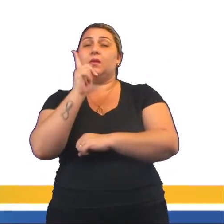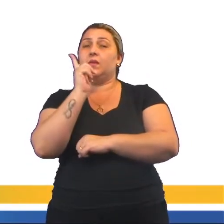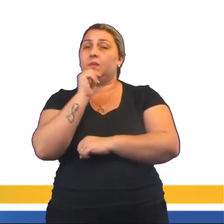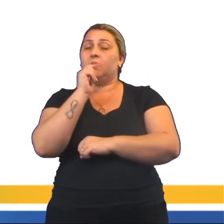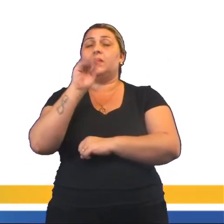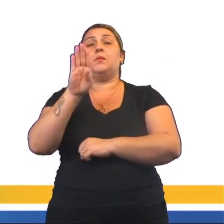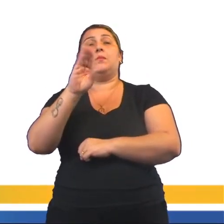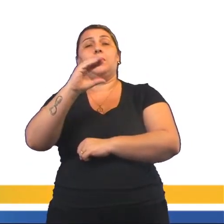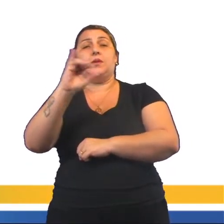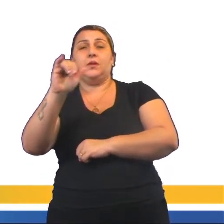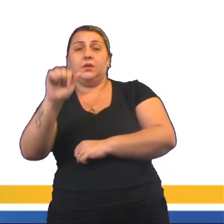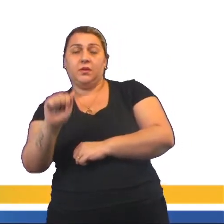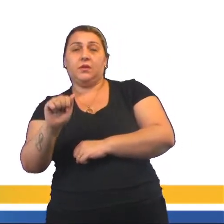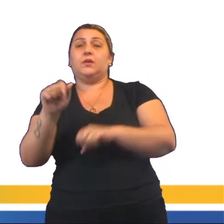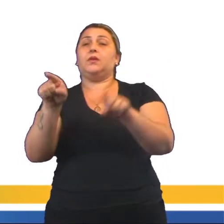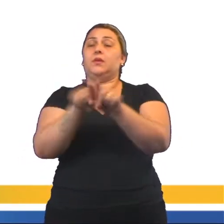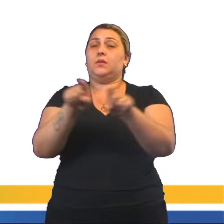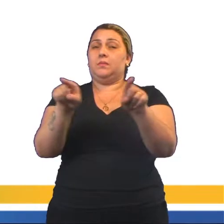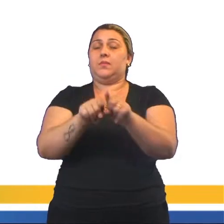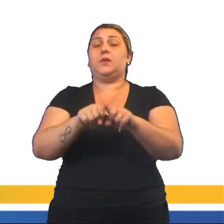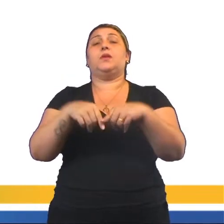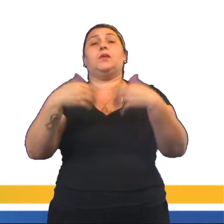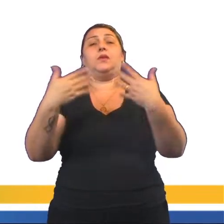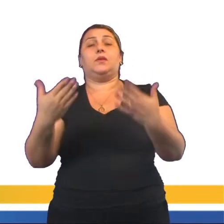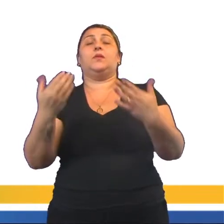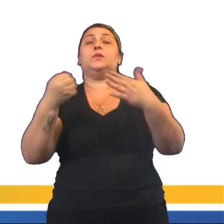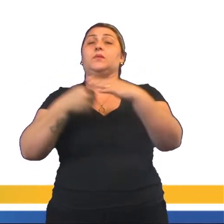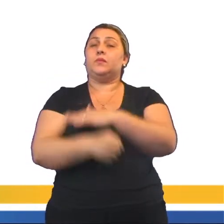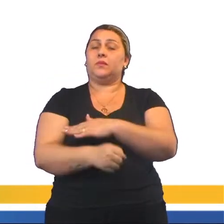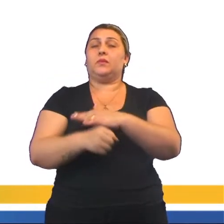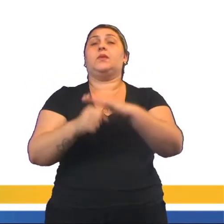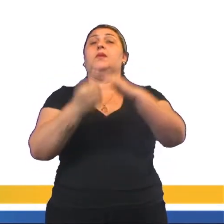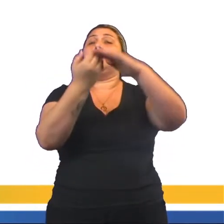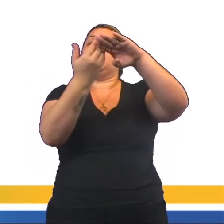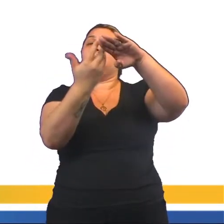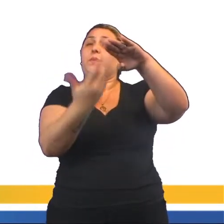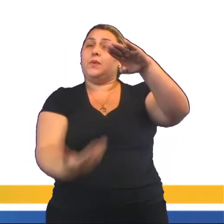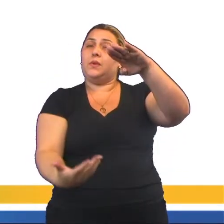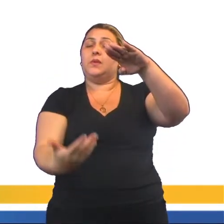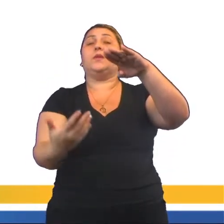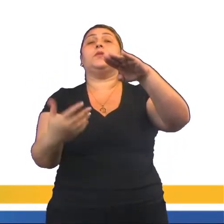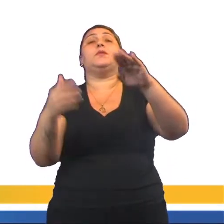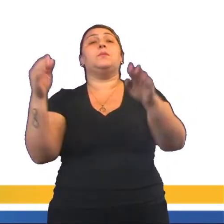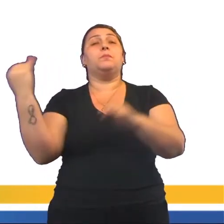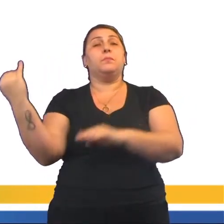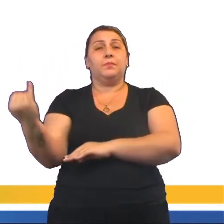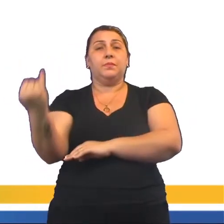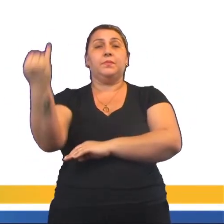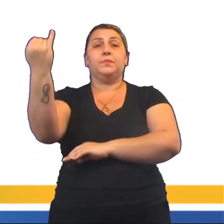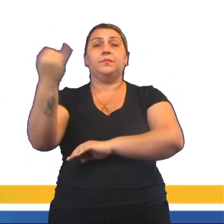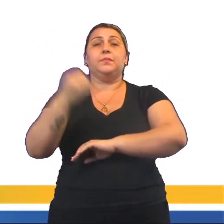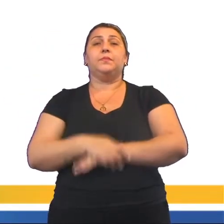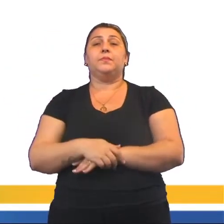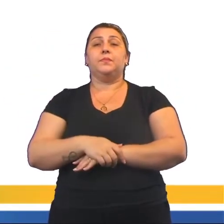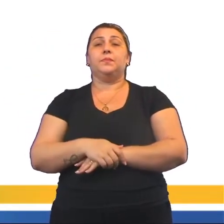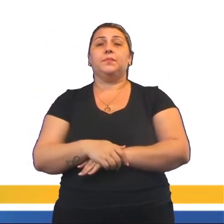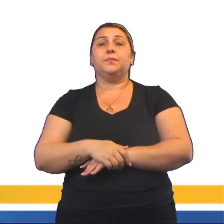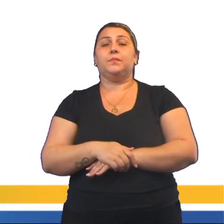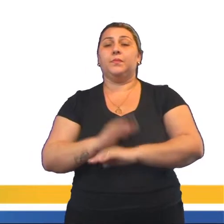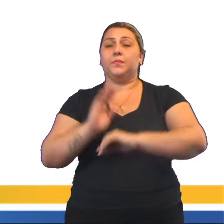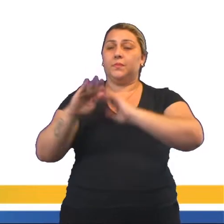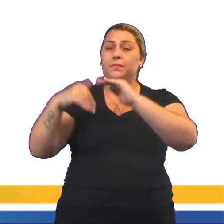das bacias hidrográficas, na qual se inserem essas represas, é de fundamental importância